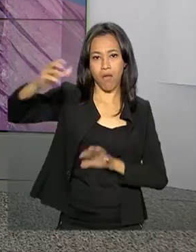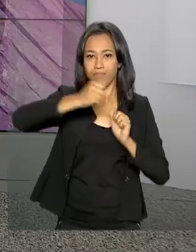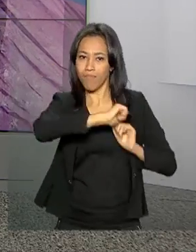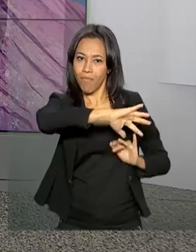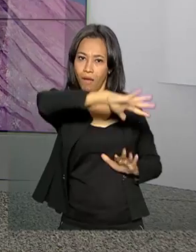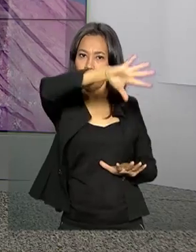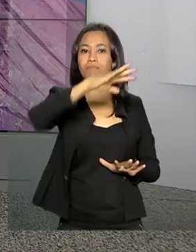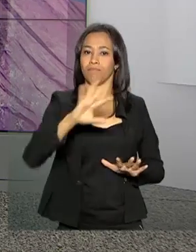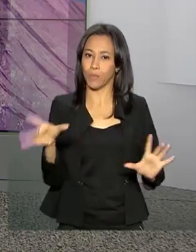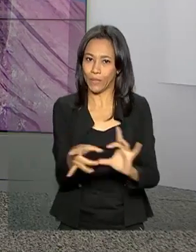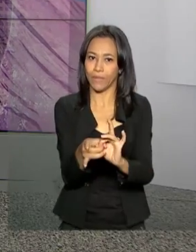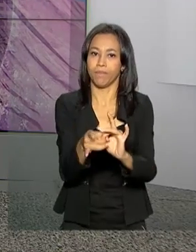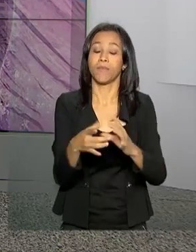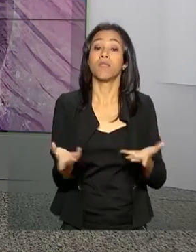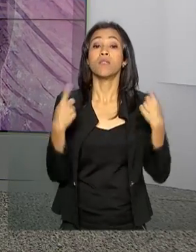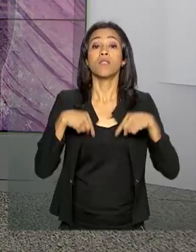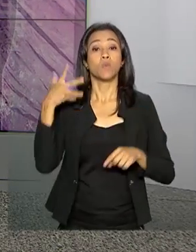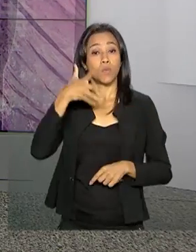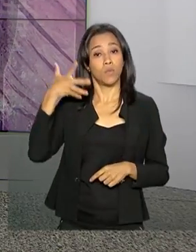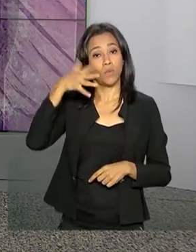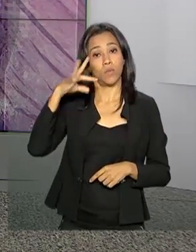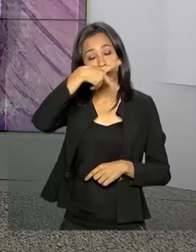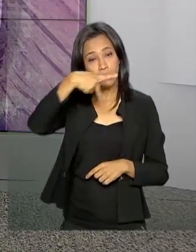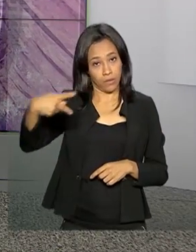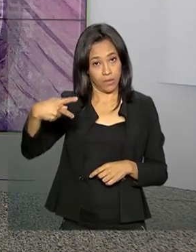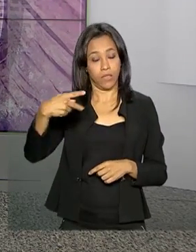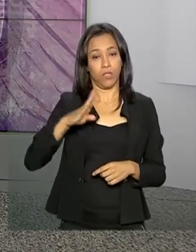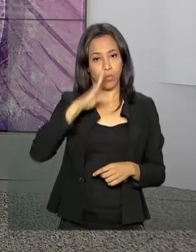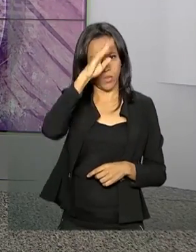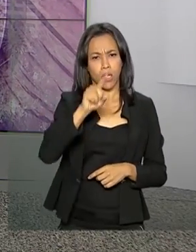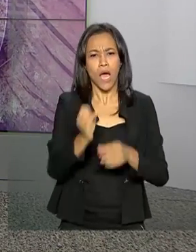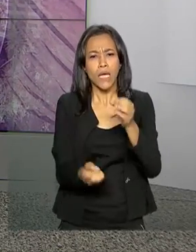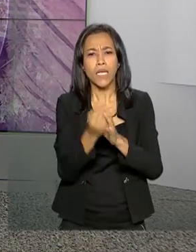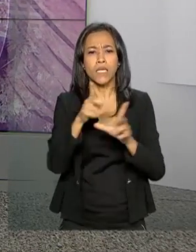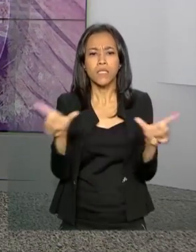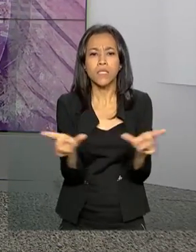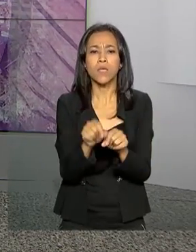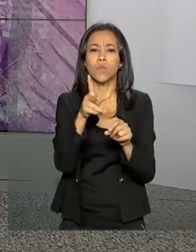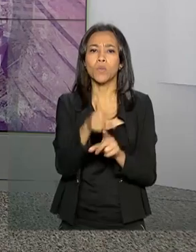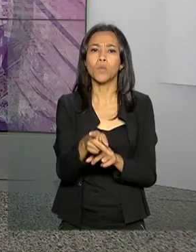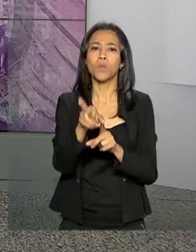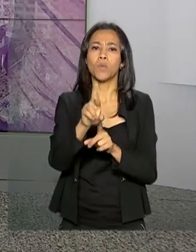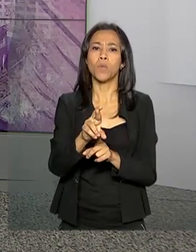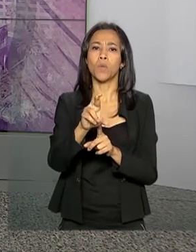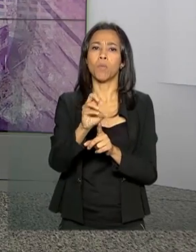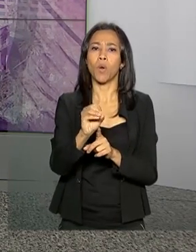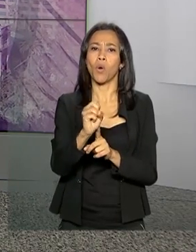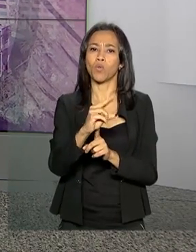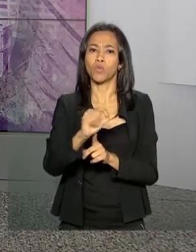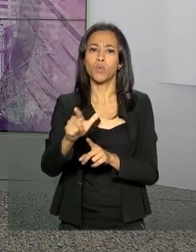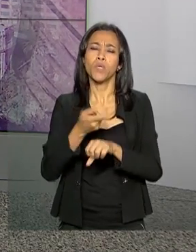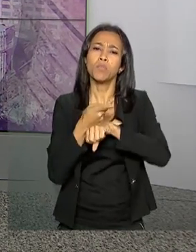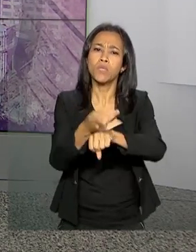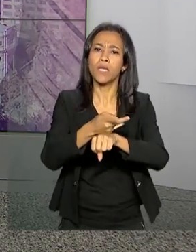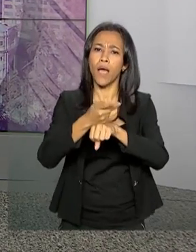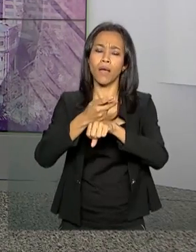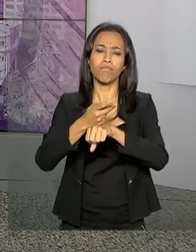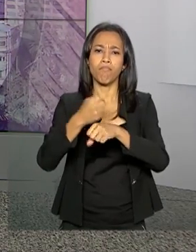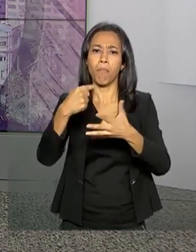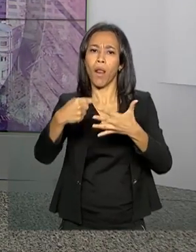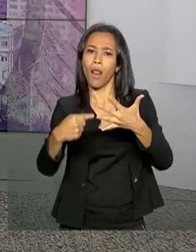No discurso do presidente Jair Bolsonaro, ele falou sobre a criação do PRO-Sul e a ideia de buscar soluções para a região. Falou sobre